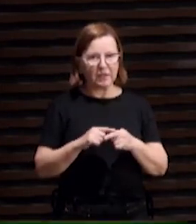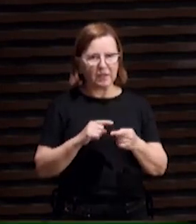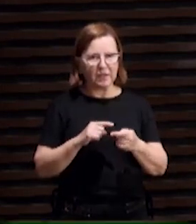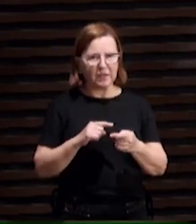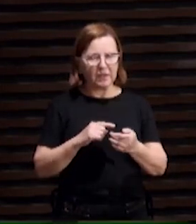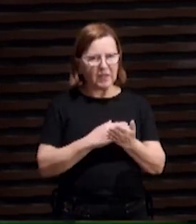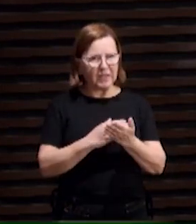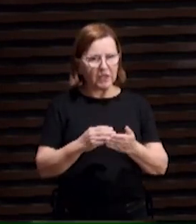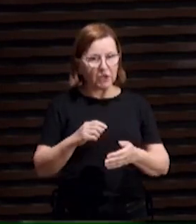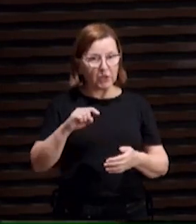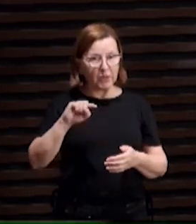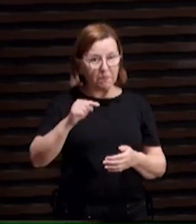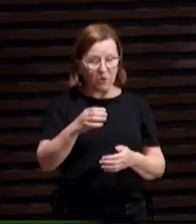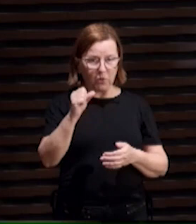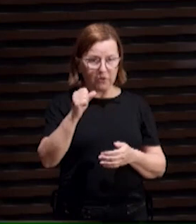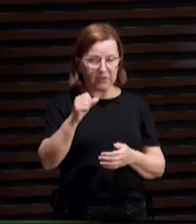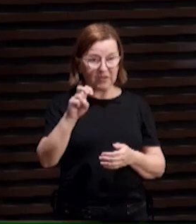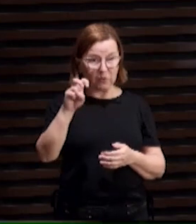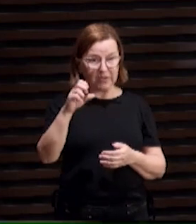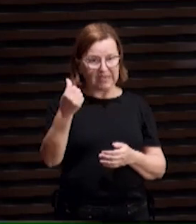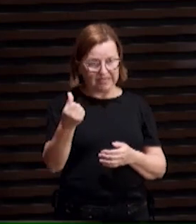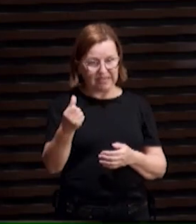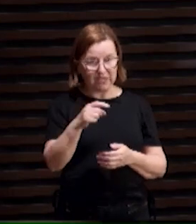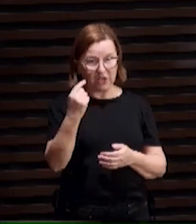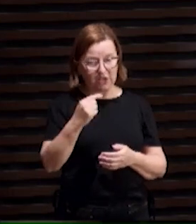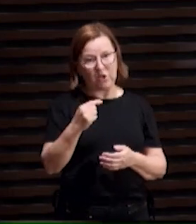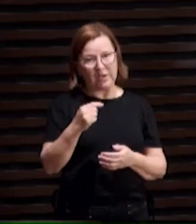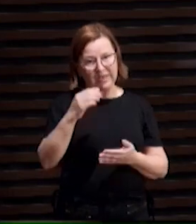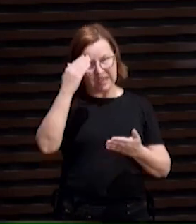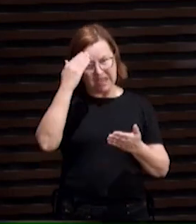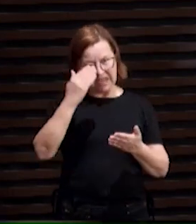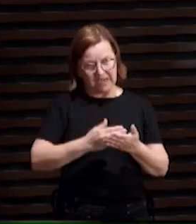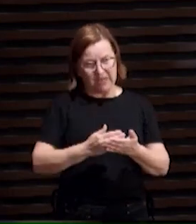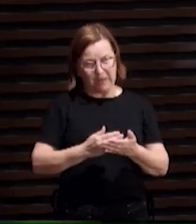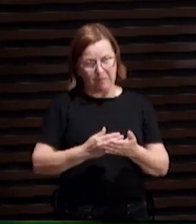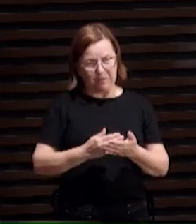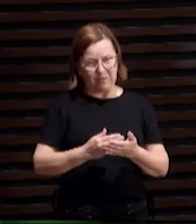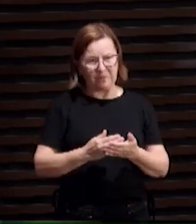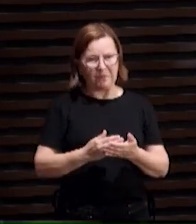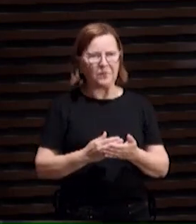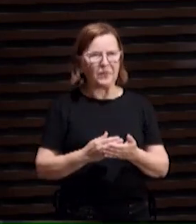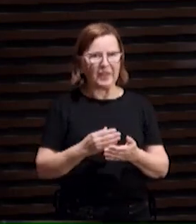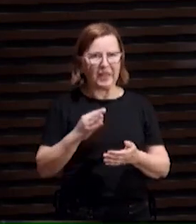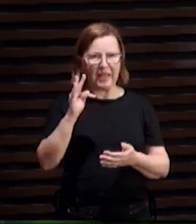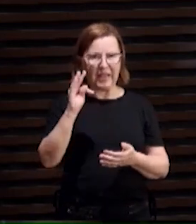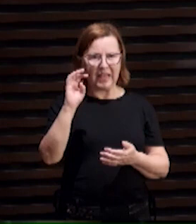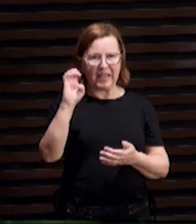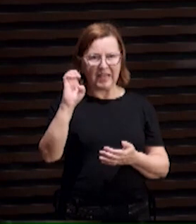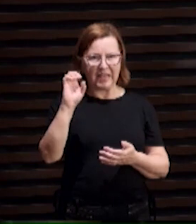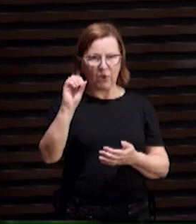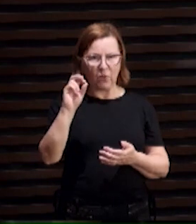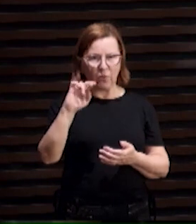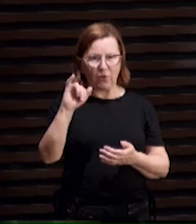1856 nós estamos crendo numa teoria de que o mundo evolui e que o universo foi feito por um Big